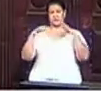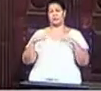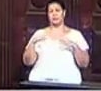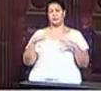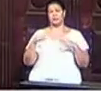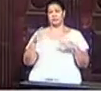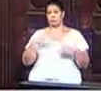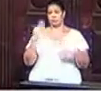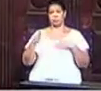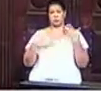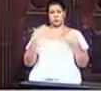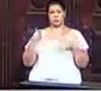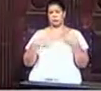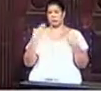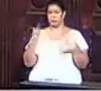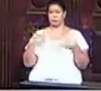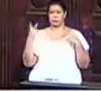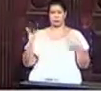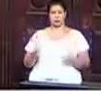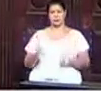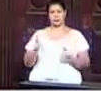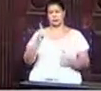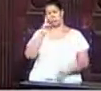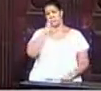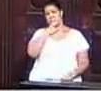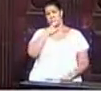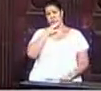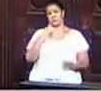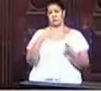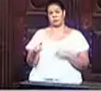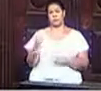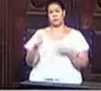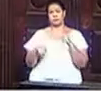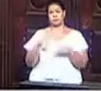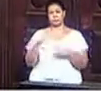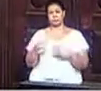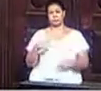um susto, e o susto é sempre ruim e sempre contra a população. Obrigado, senhora presidente.